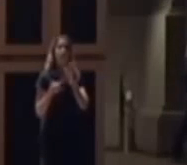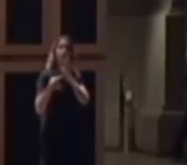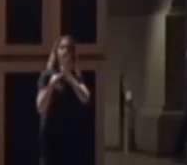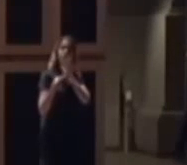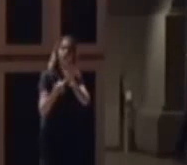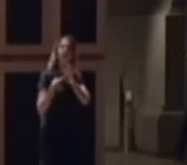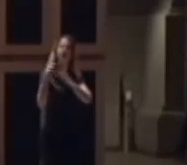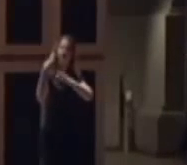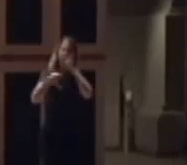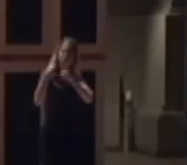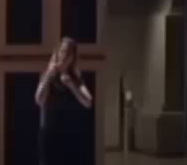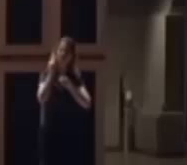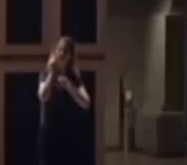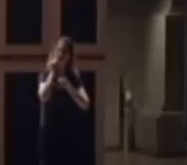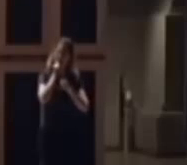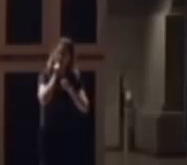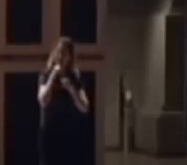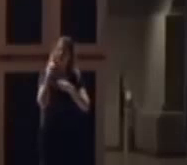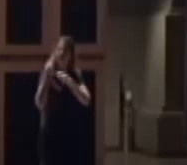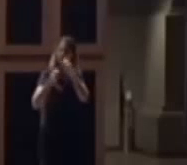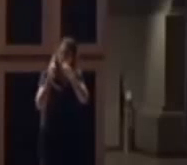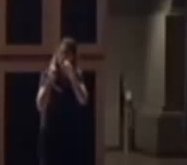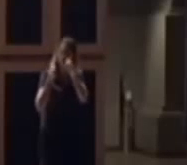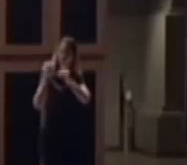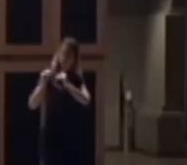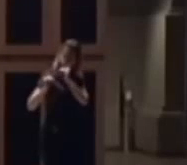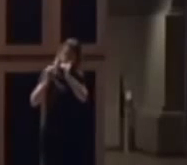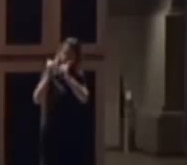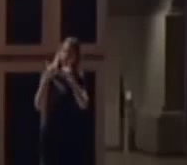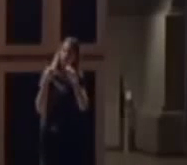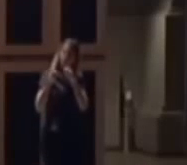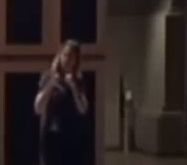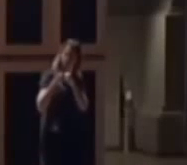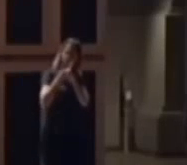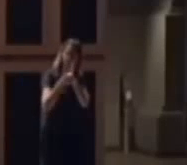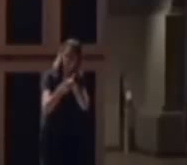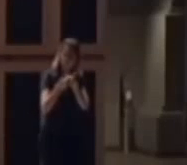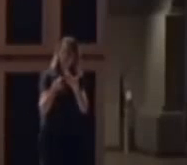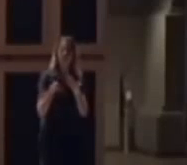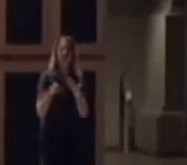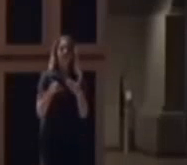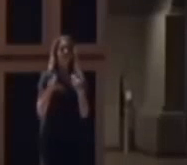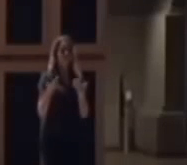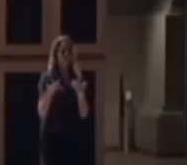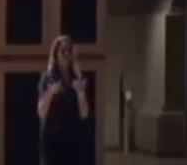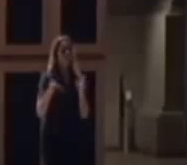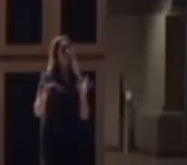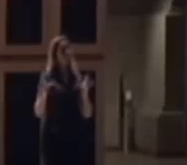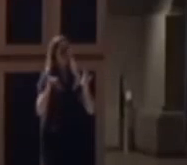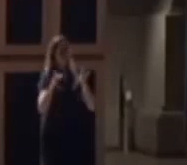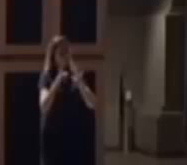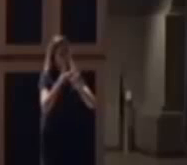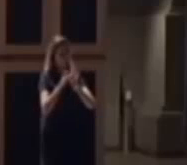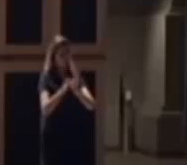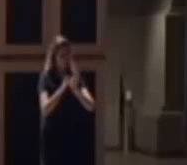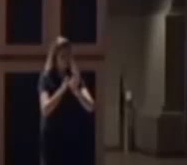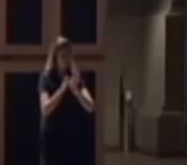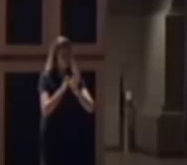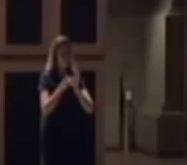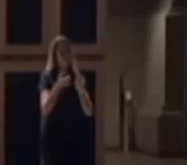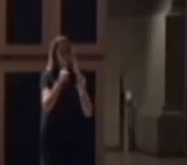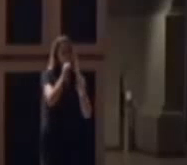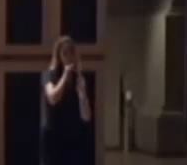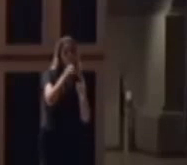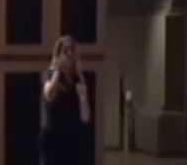tem discutido com os órgãos de controle como fazer esse acompanhamento. Então, o órgão estatal parceiro, então, no caso, a Secretaria de Cultura